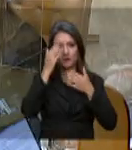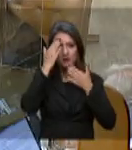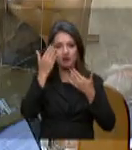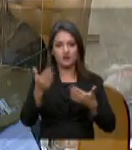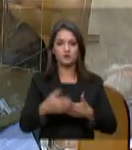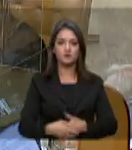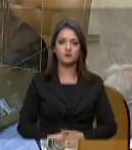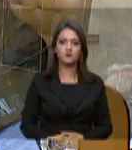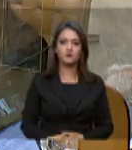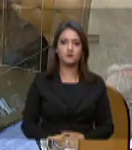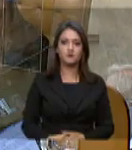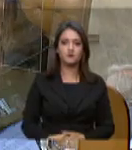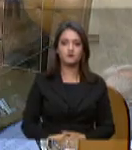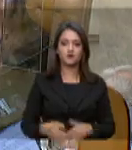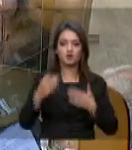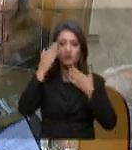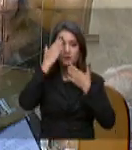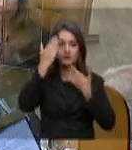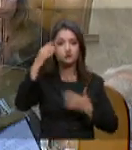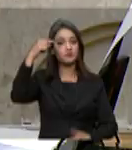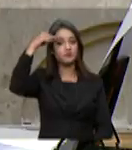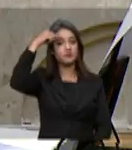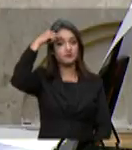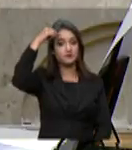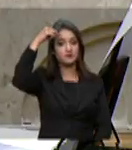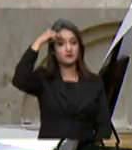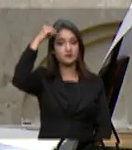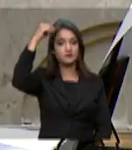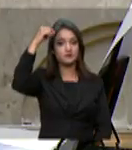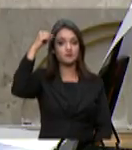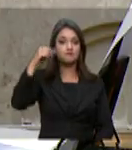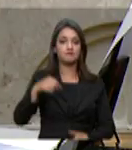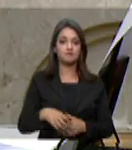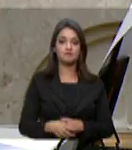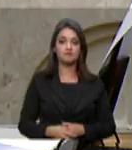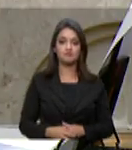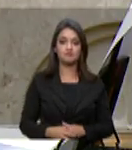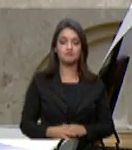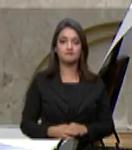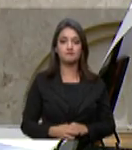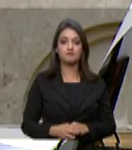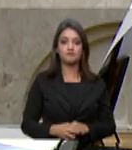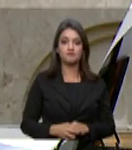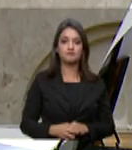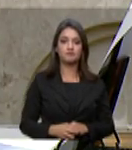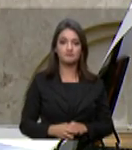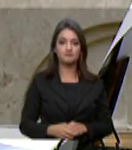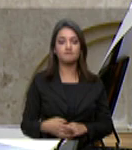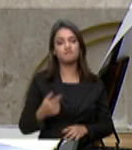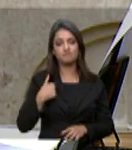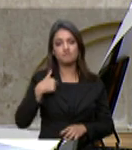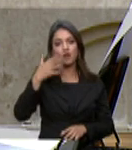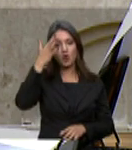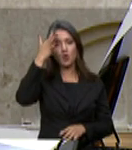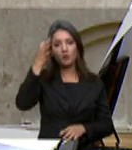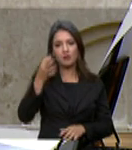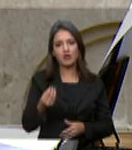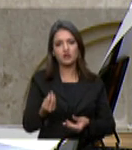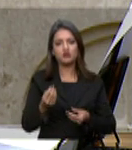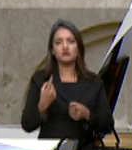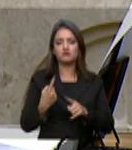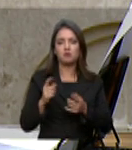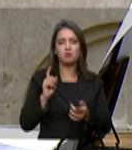obrigado e estudo os Roberto Barroso compreensiva sua natural indicação